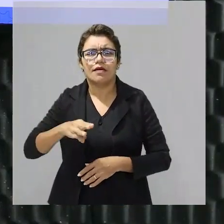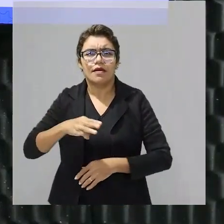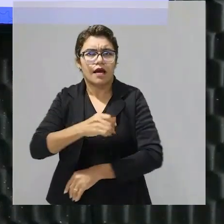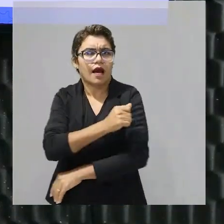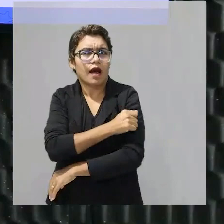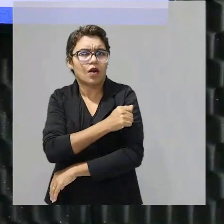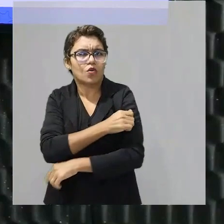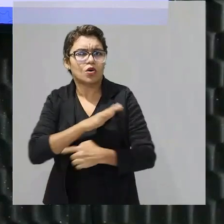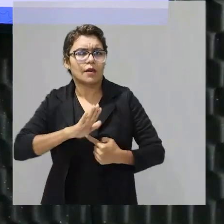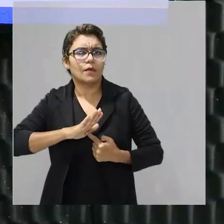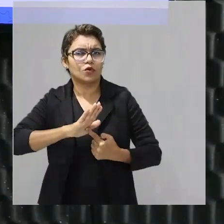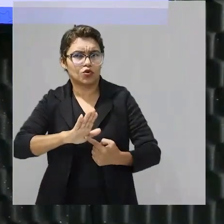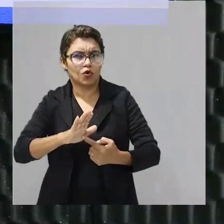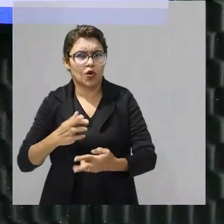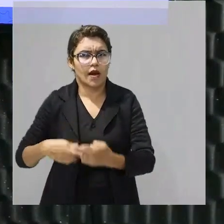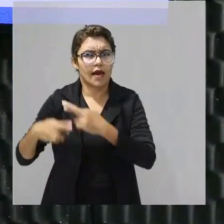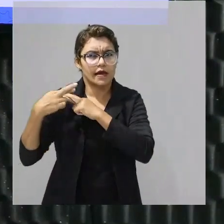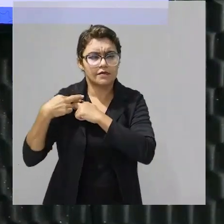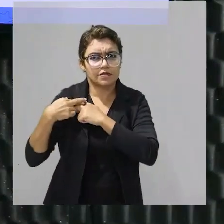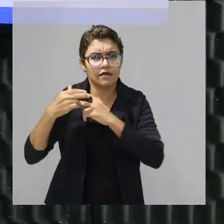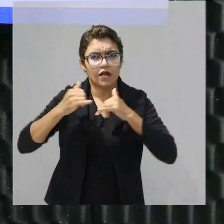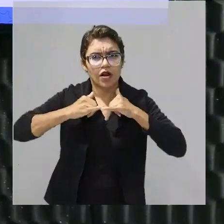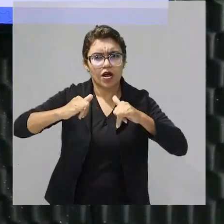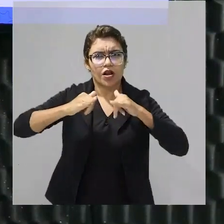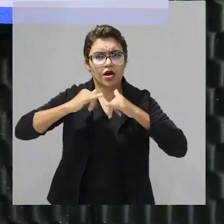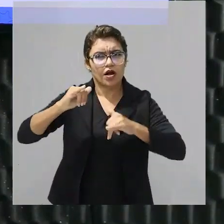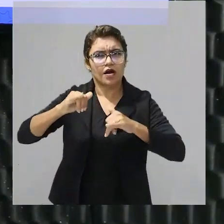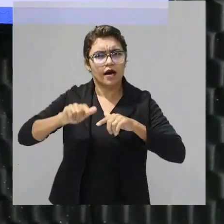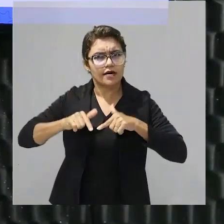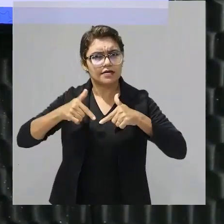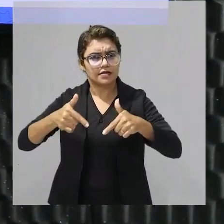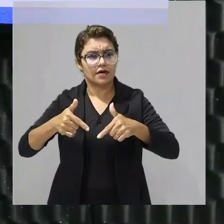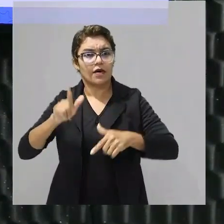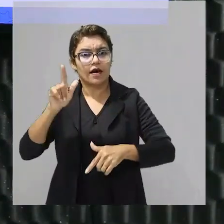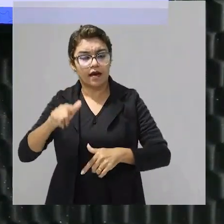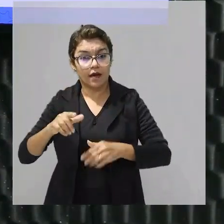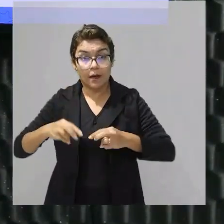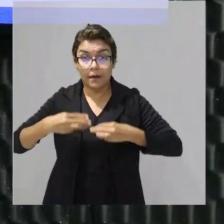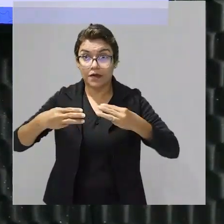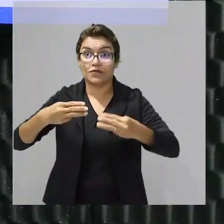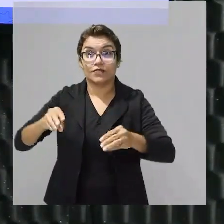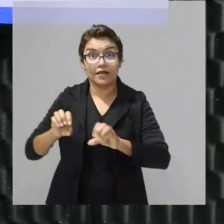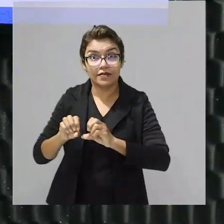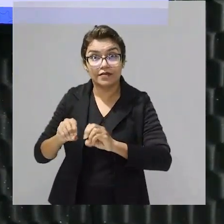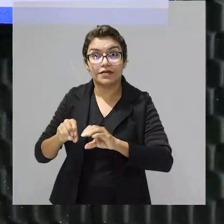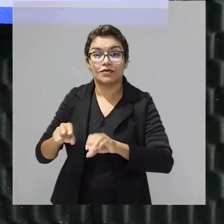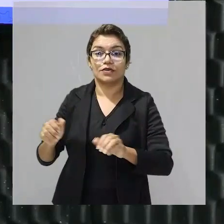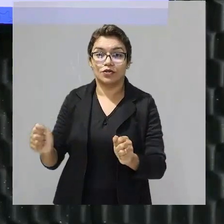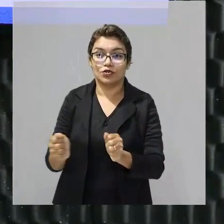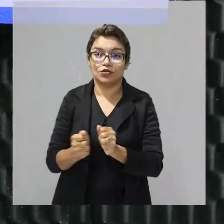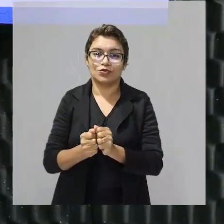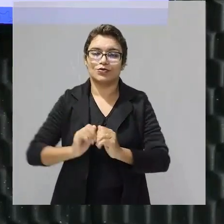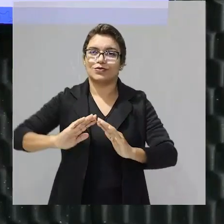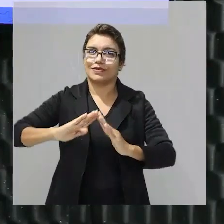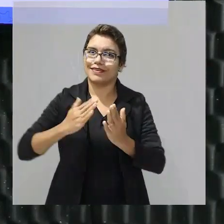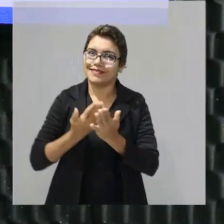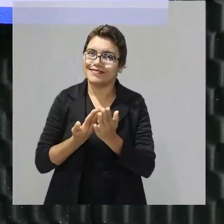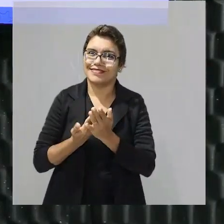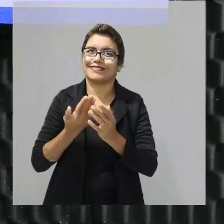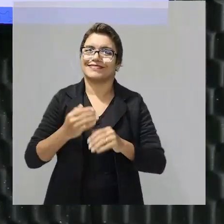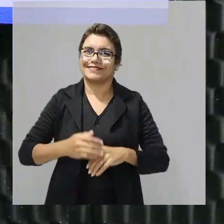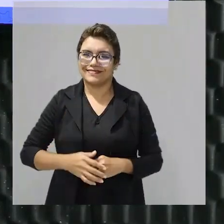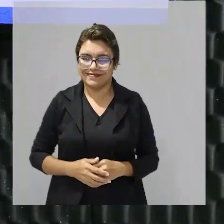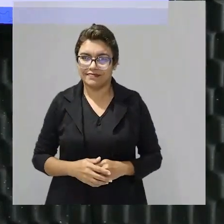pouco. Então, vamos lá. Qual foi a ação proposta nessa intervenção?